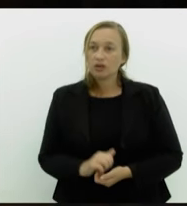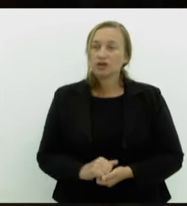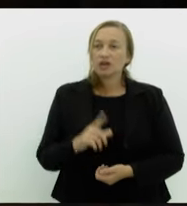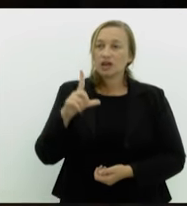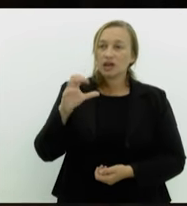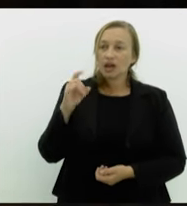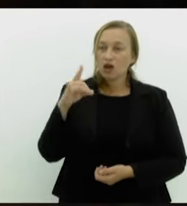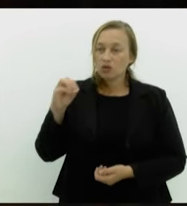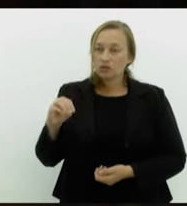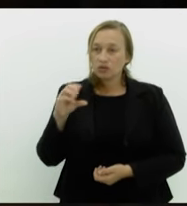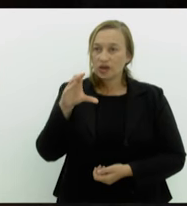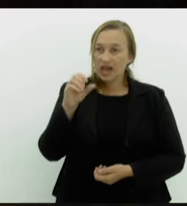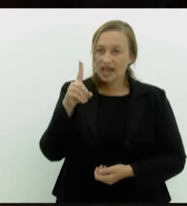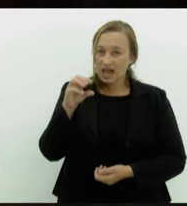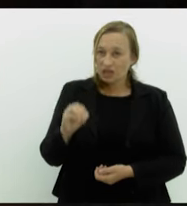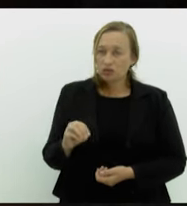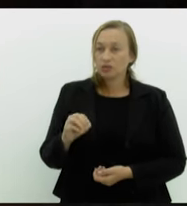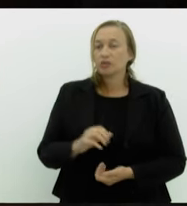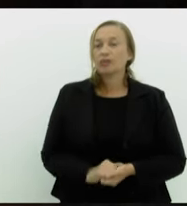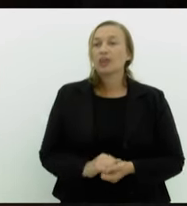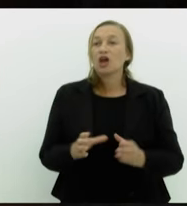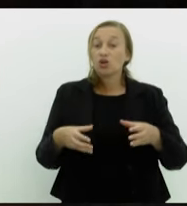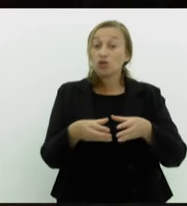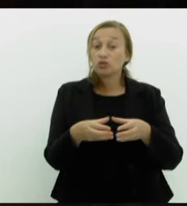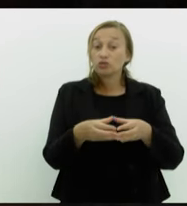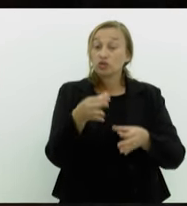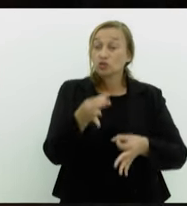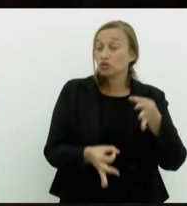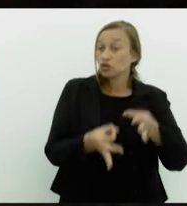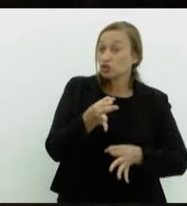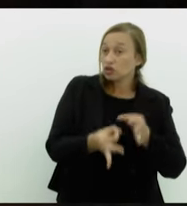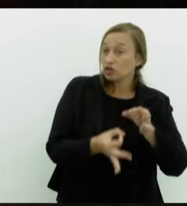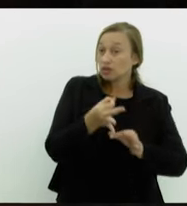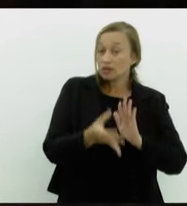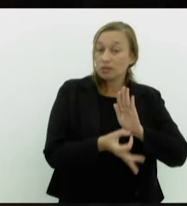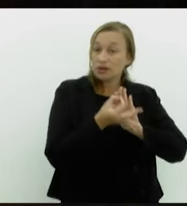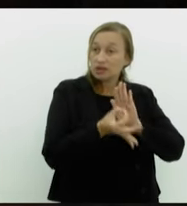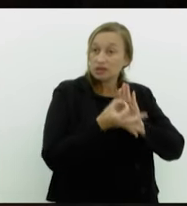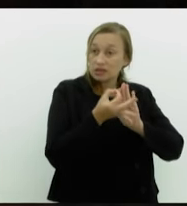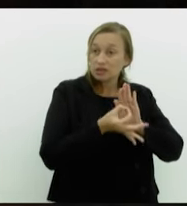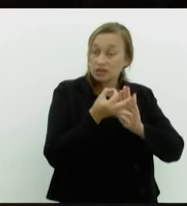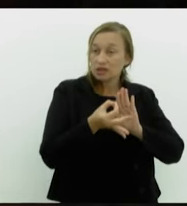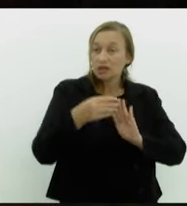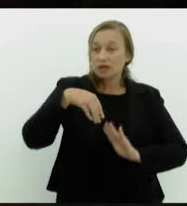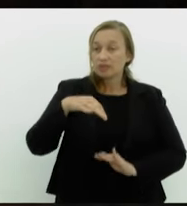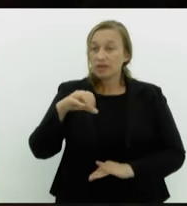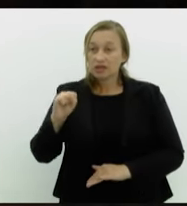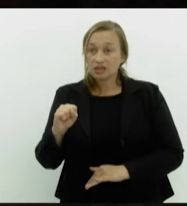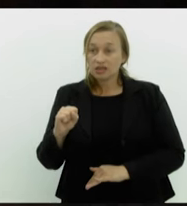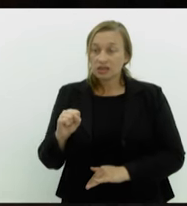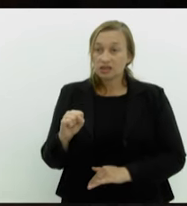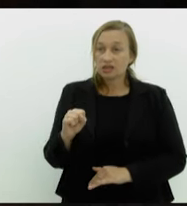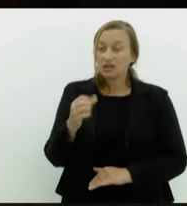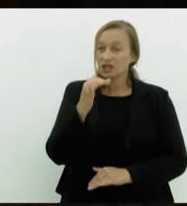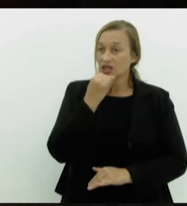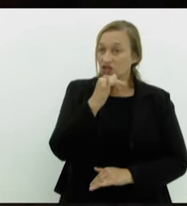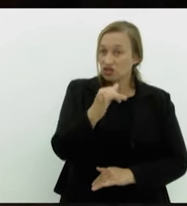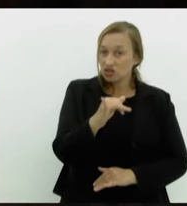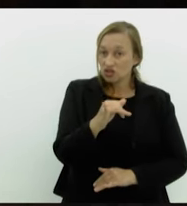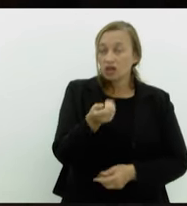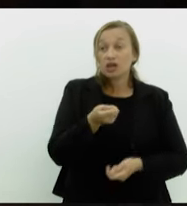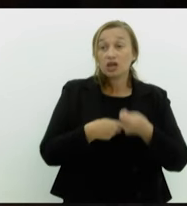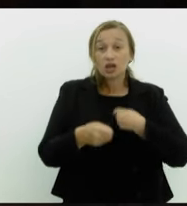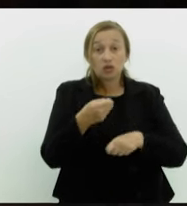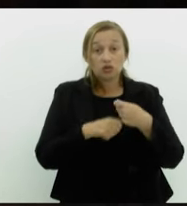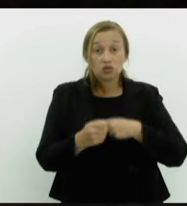Cláudio Caiado. Pendendo de parecer da Comissão de Constituição e Justiça, de Minas e Energia e de